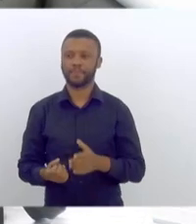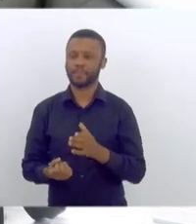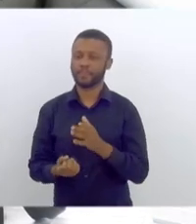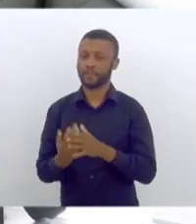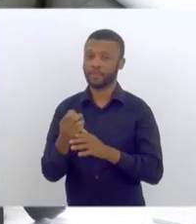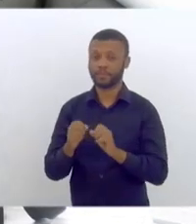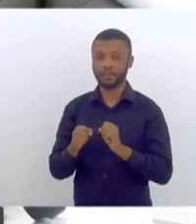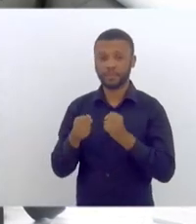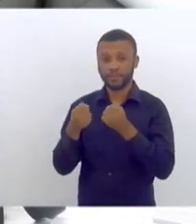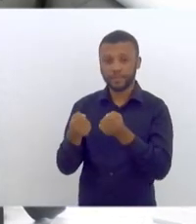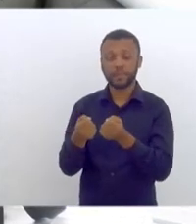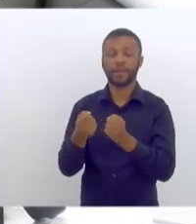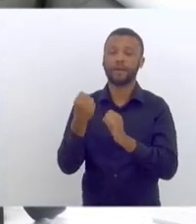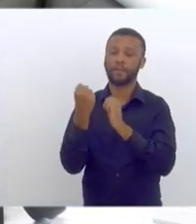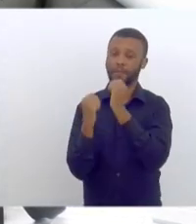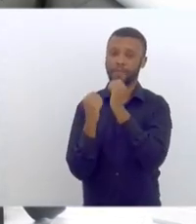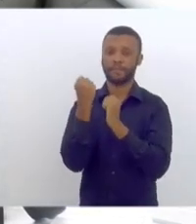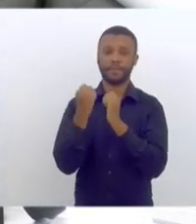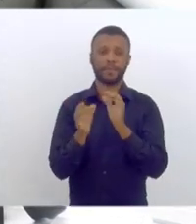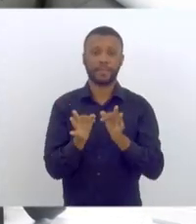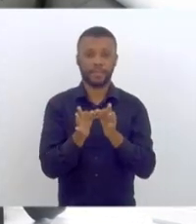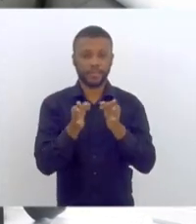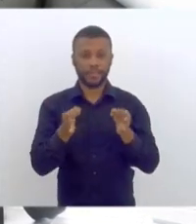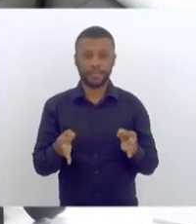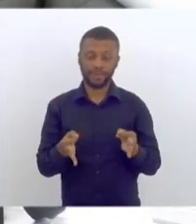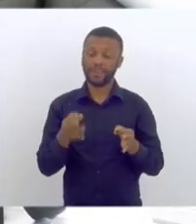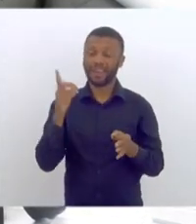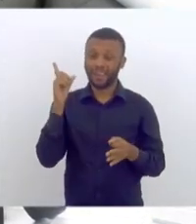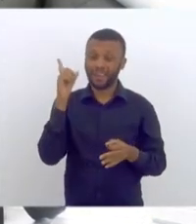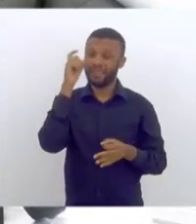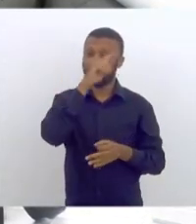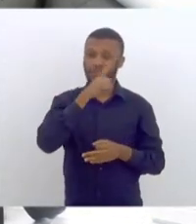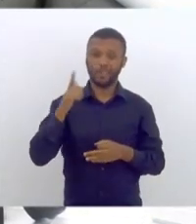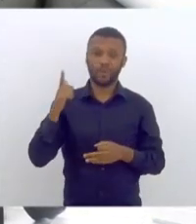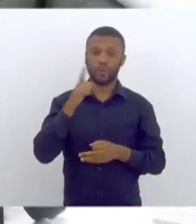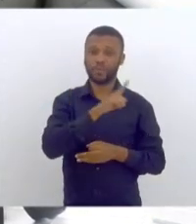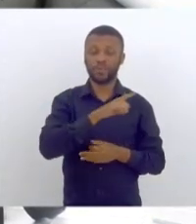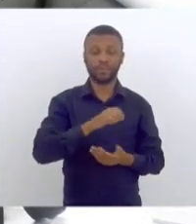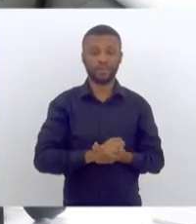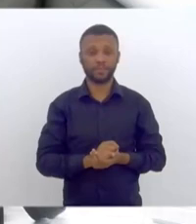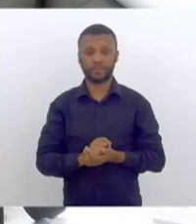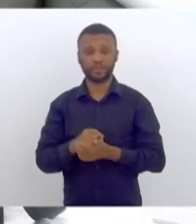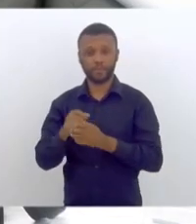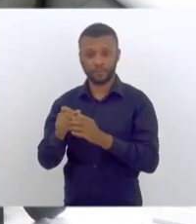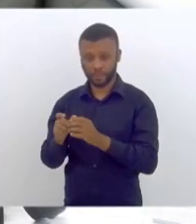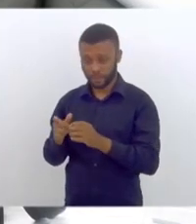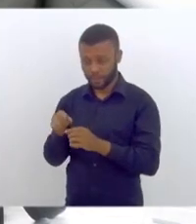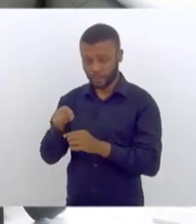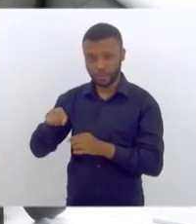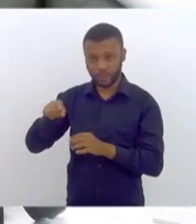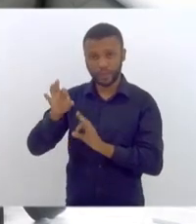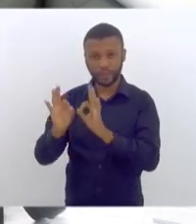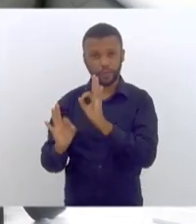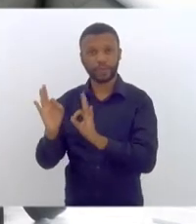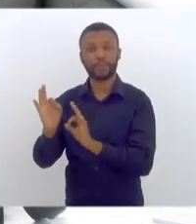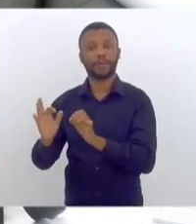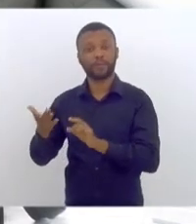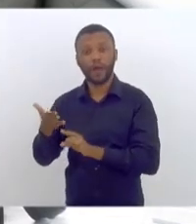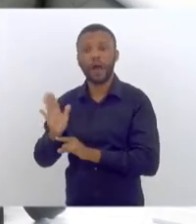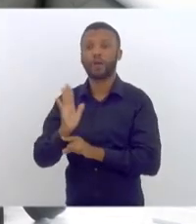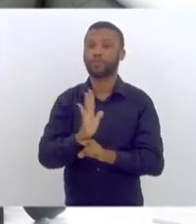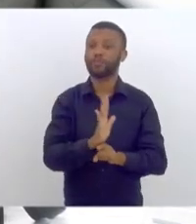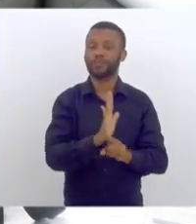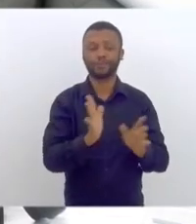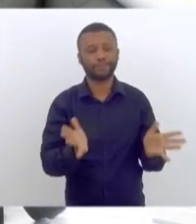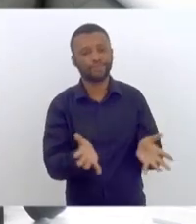micro Pequenas Empresas é uma dificuldade e a atuação de fundo de garantidores acaba sendo um facilitador para proporcionar né